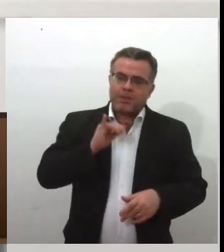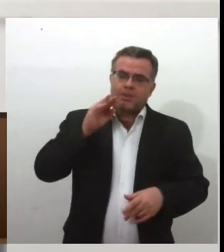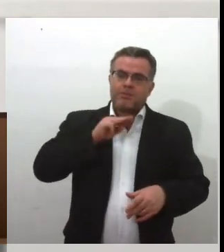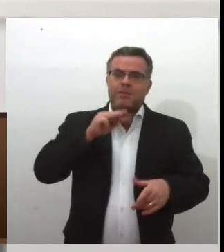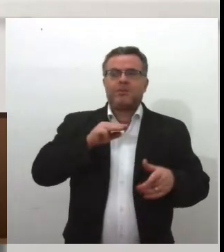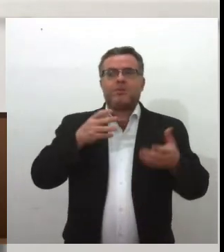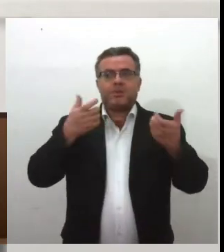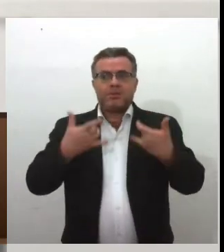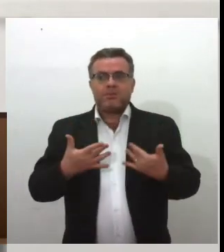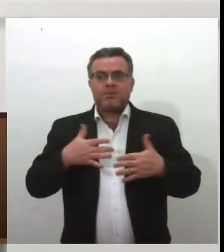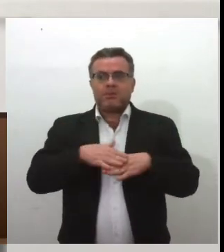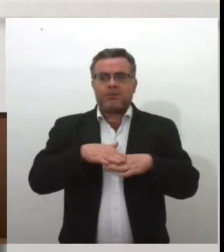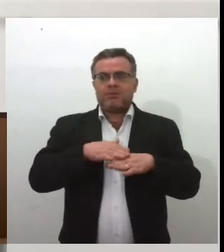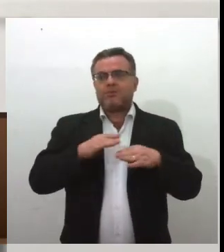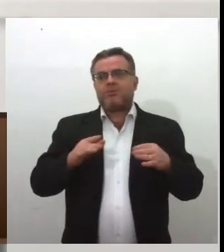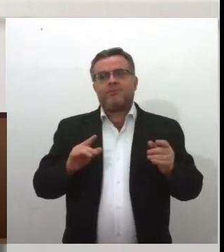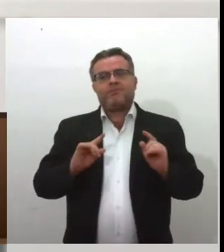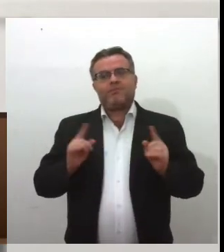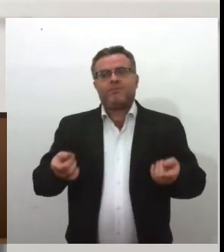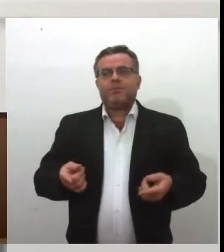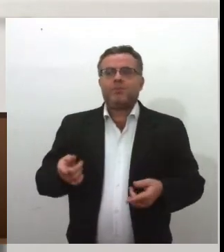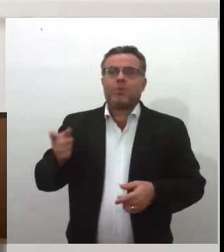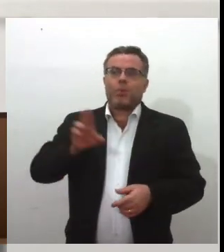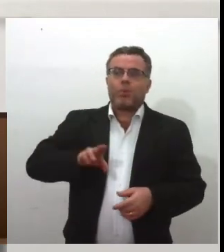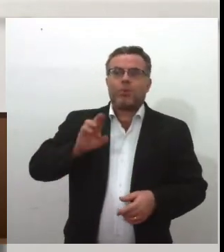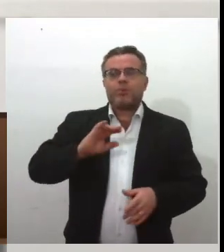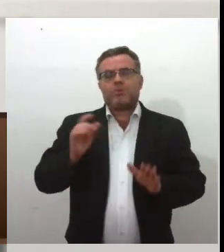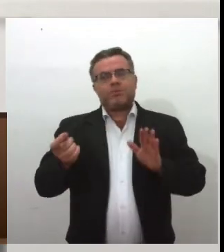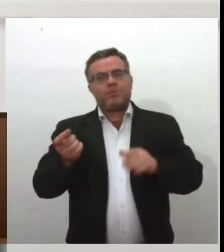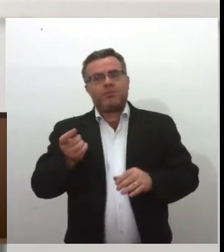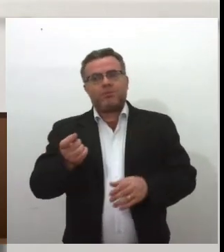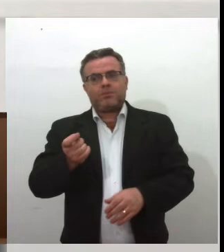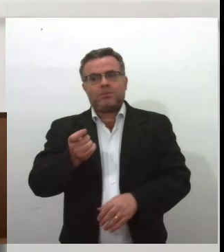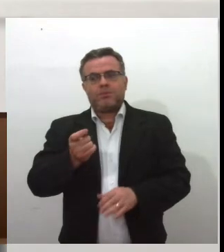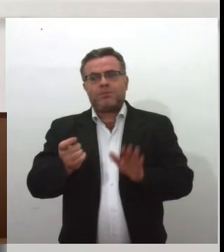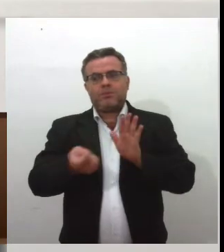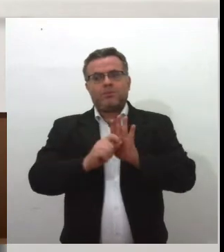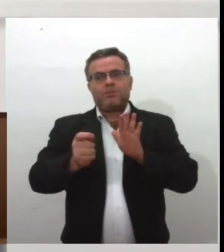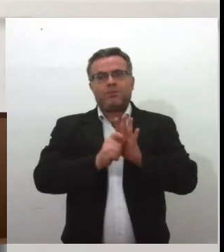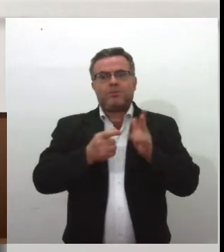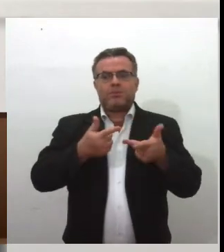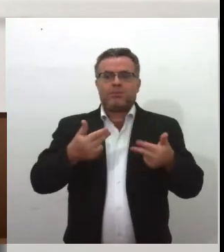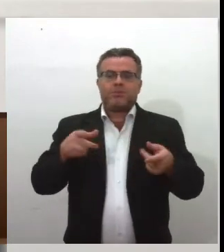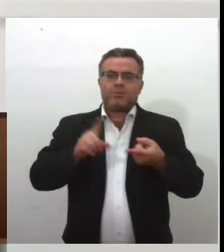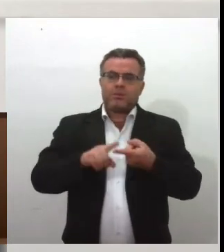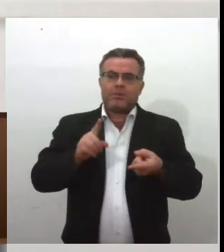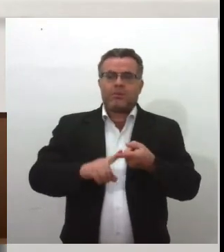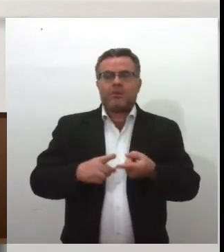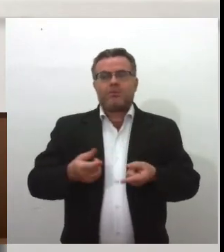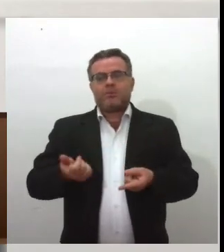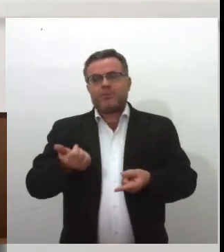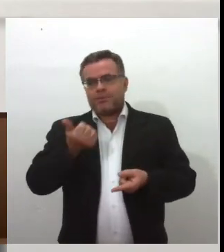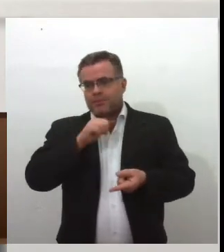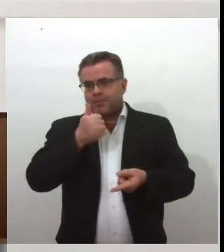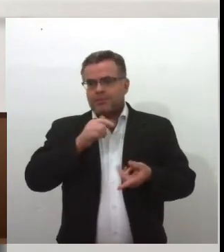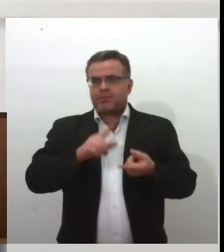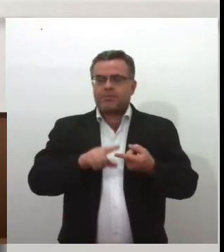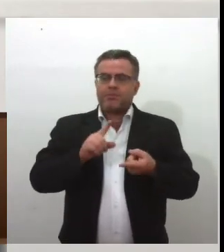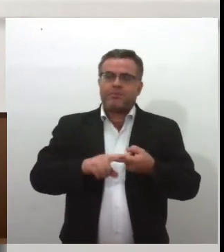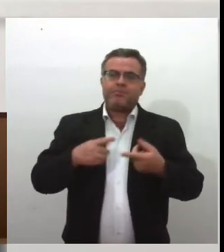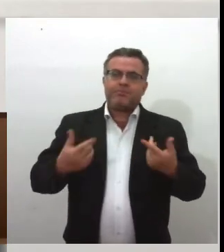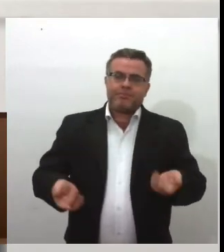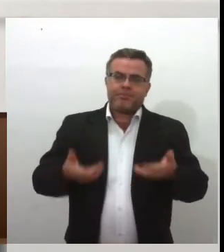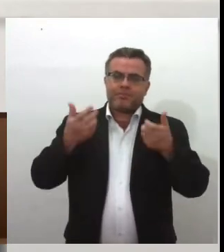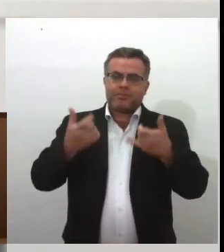dentro da família, assim como o uso de drogas e álcool e outras drogas. Então, são temas tabus que levam